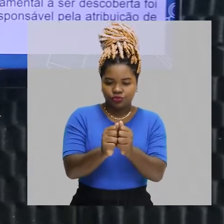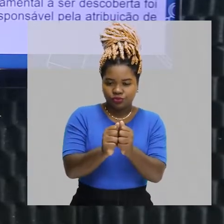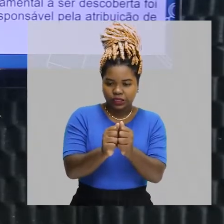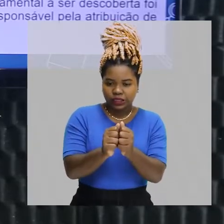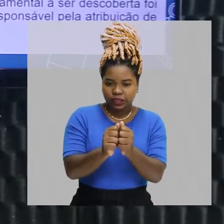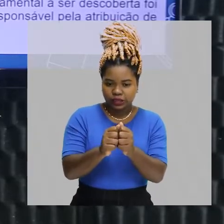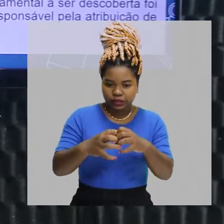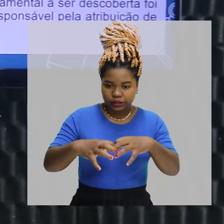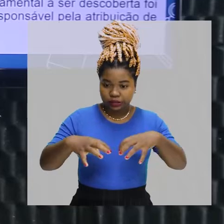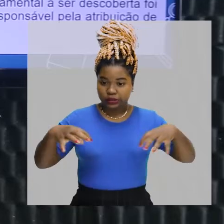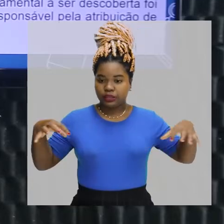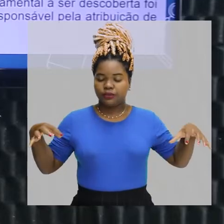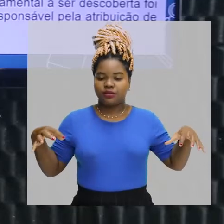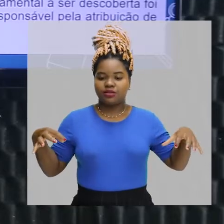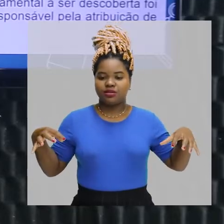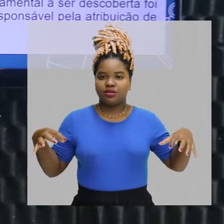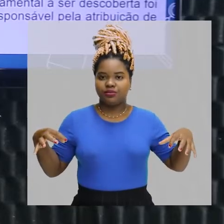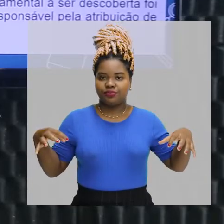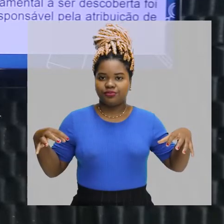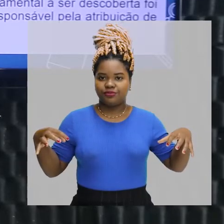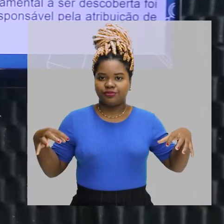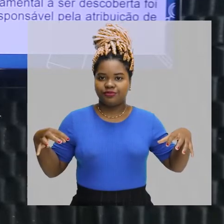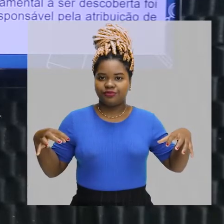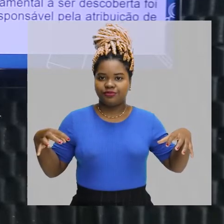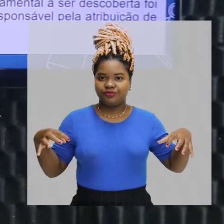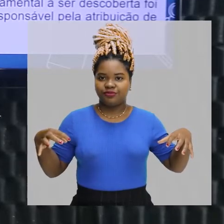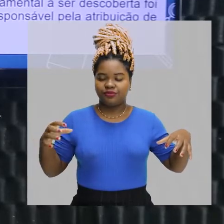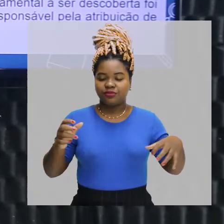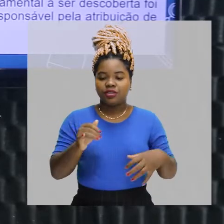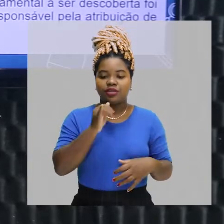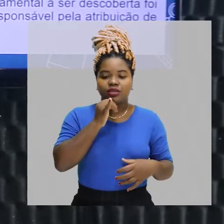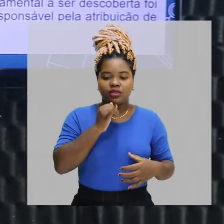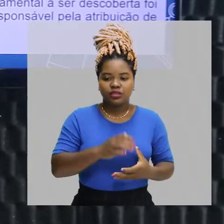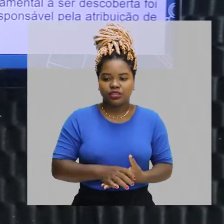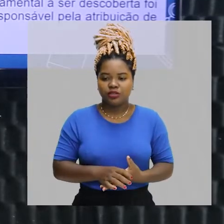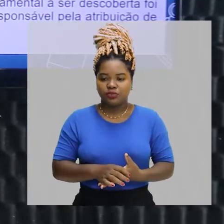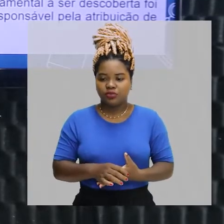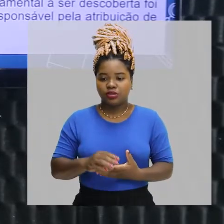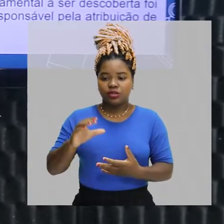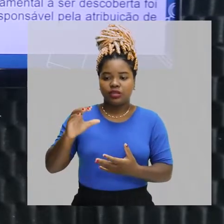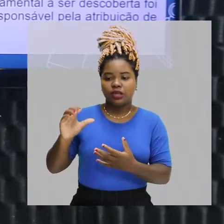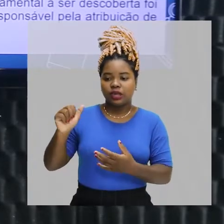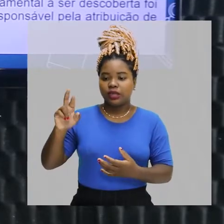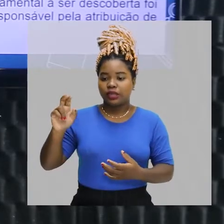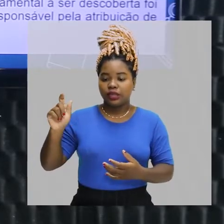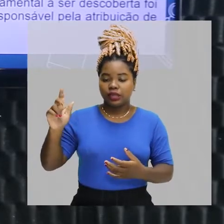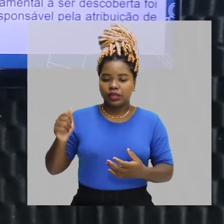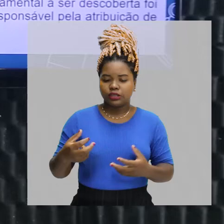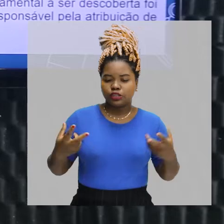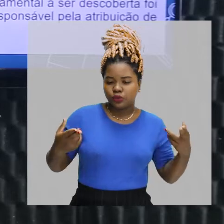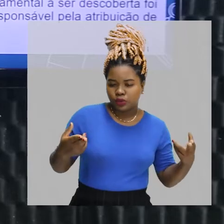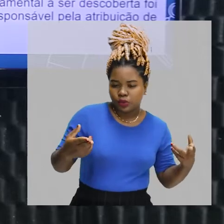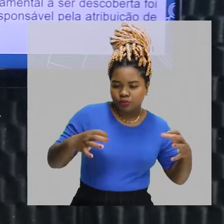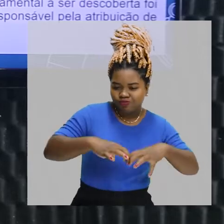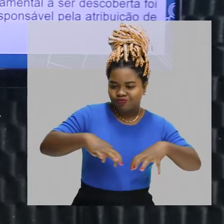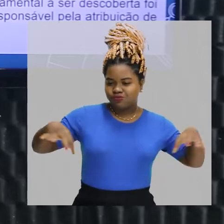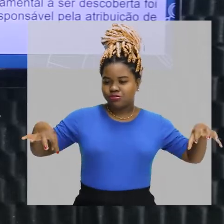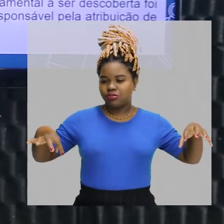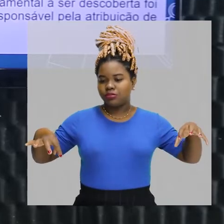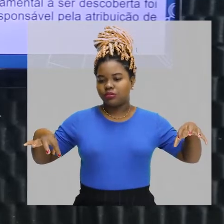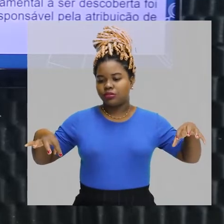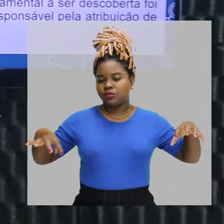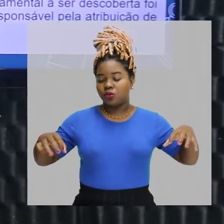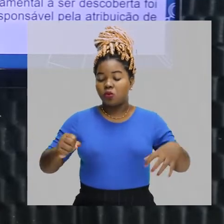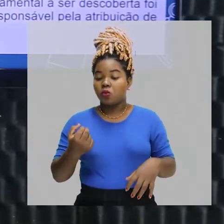né, corpos de mesma carga se repelem ou de cargas diferentes se